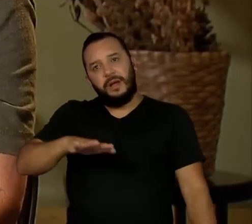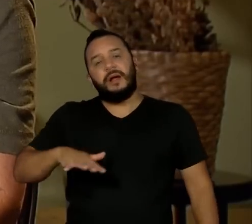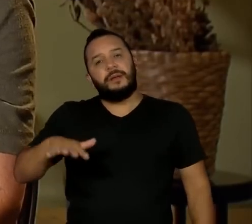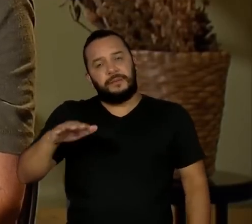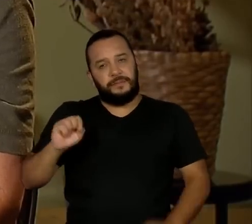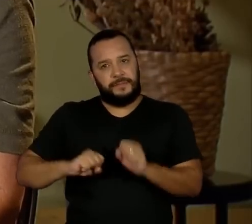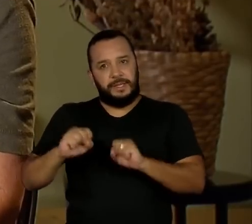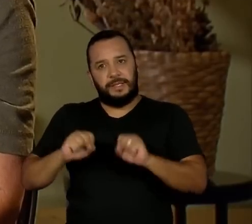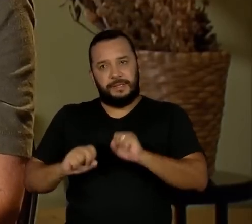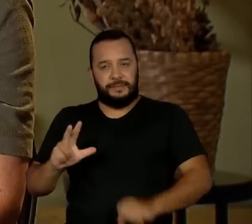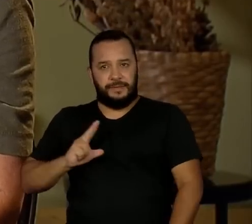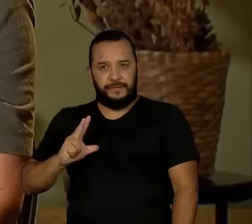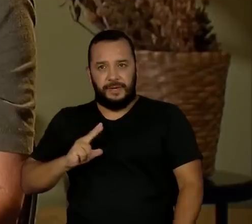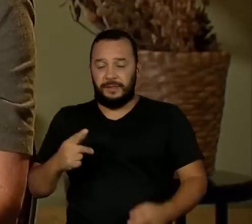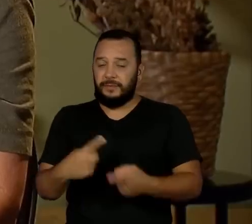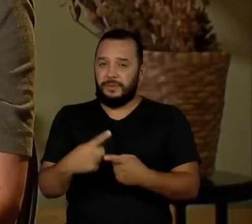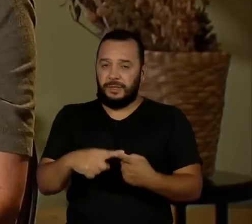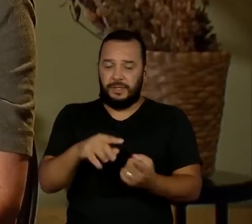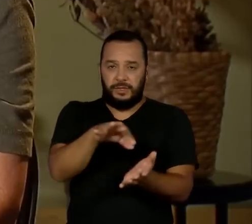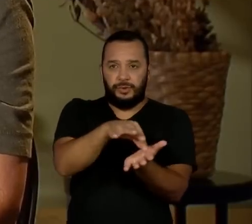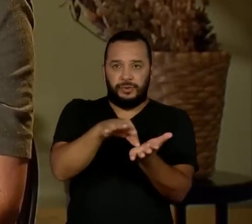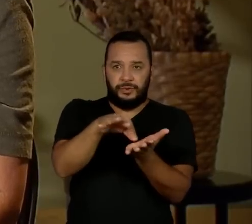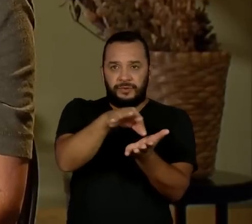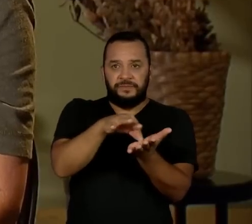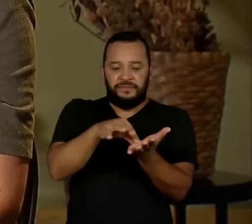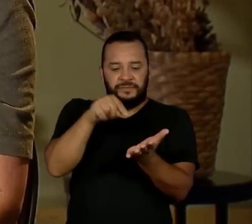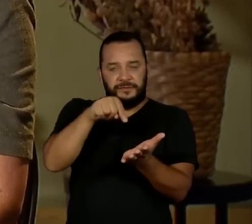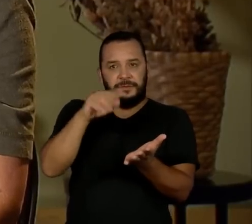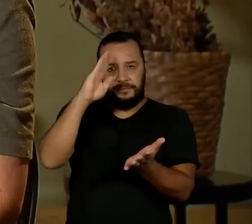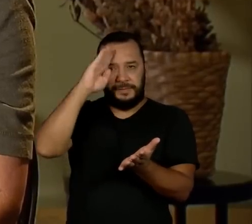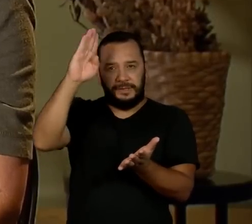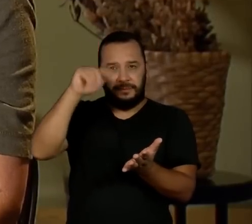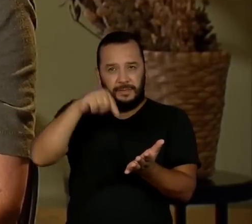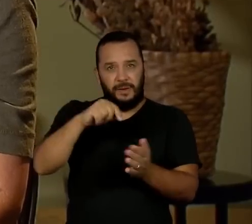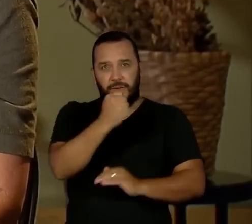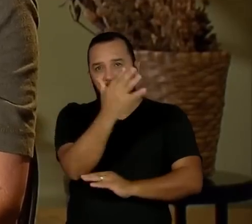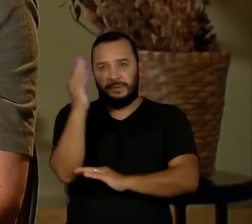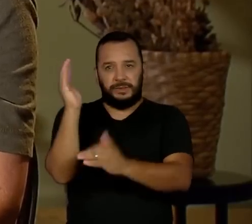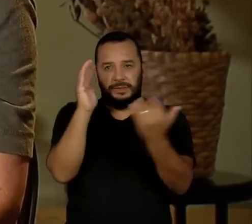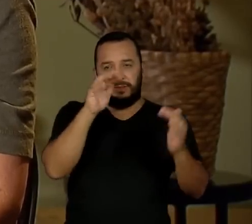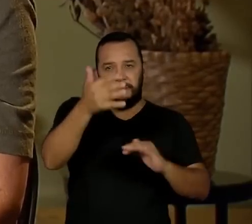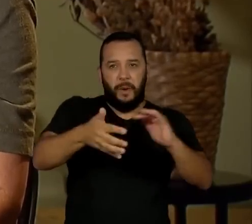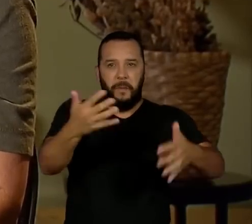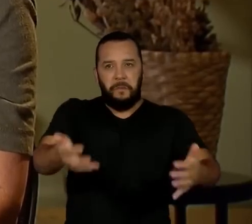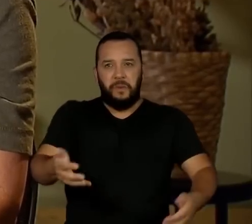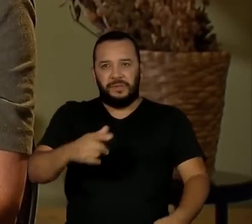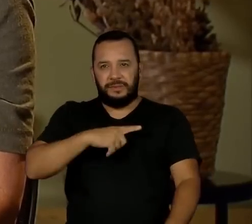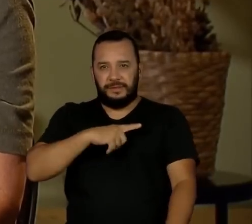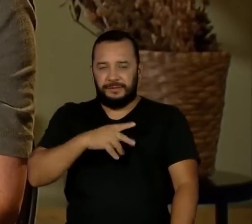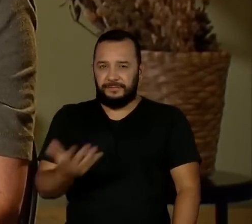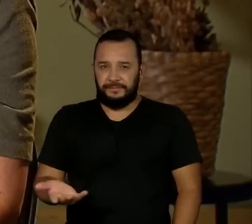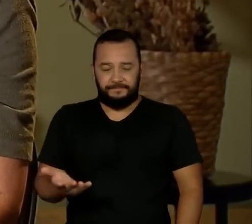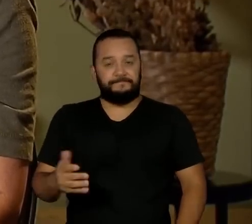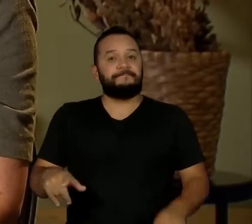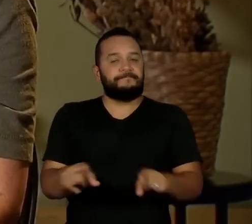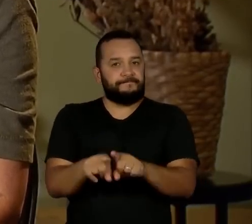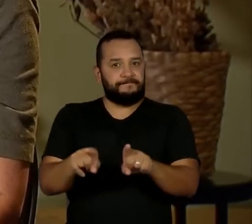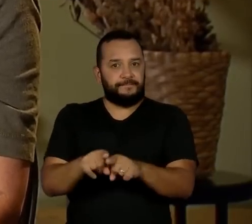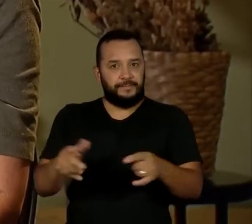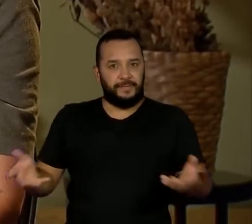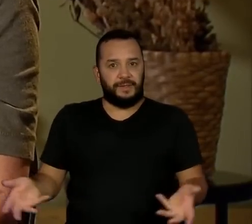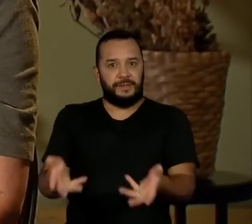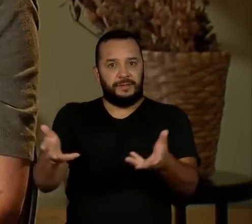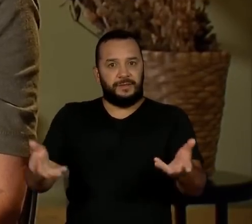de commodities, como a soja, é um dos principais motores desse desmatamento. Além disso, mais incentivos econômicos